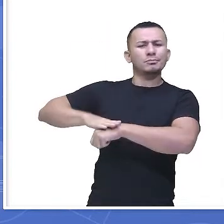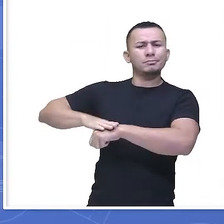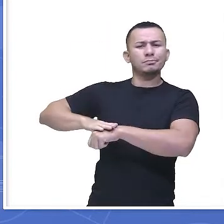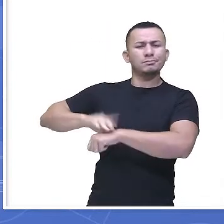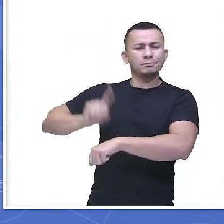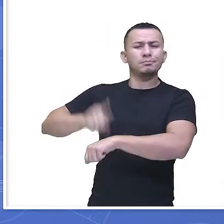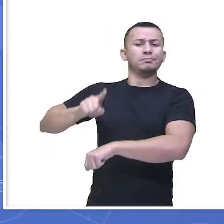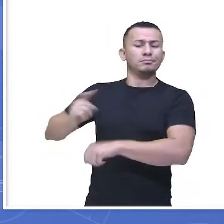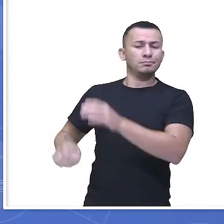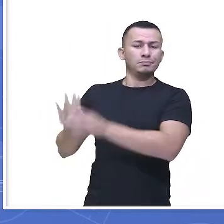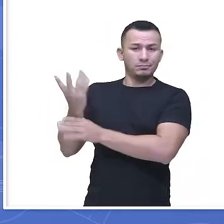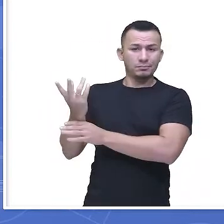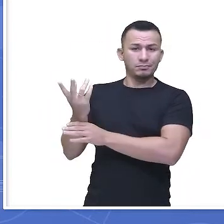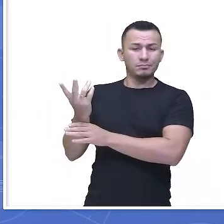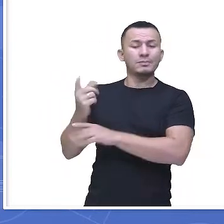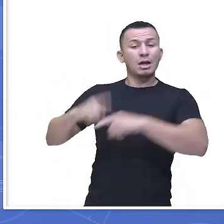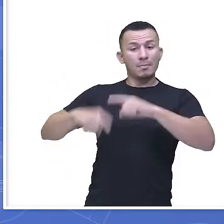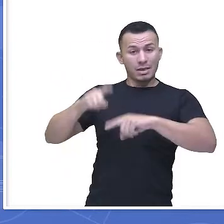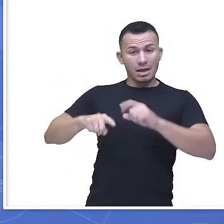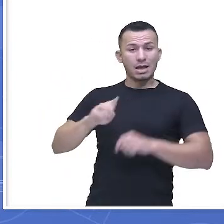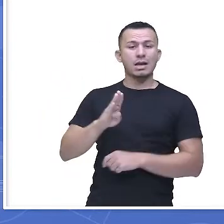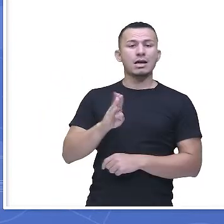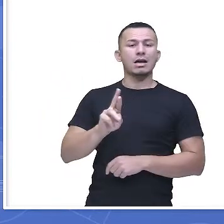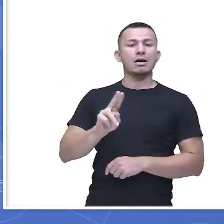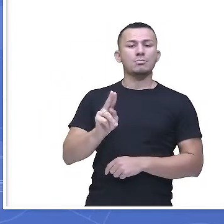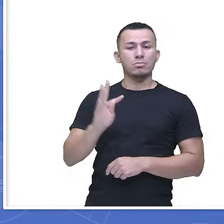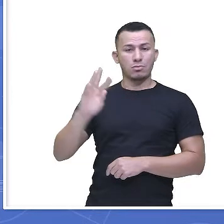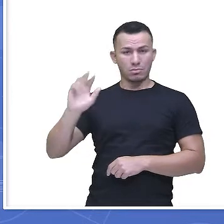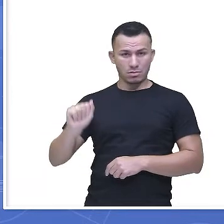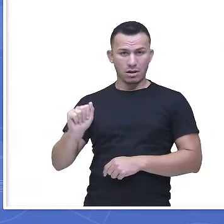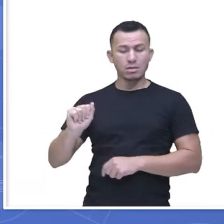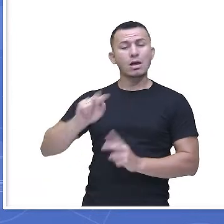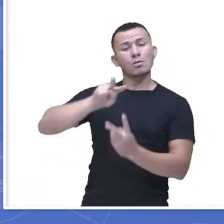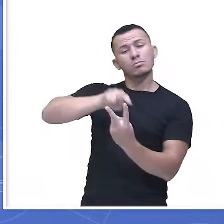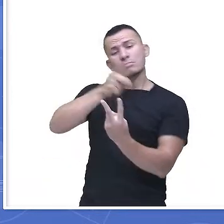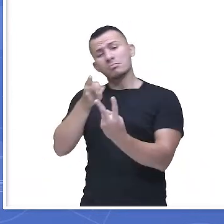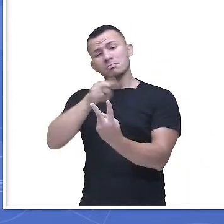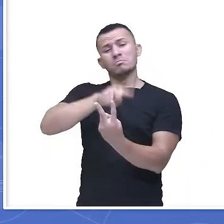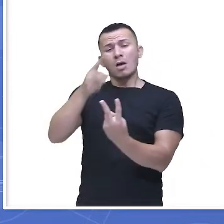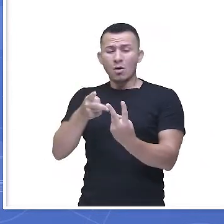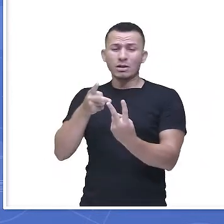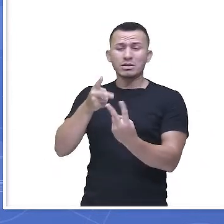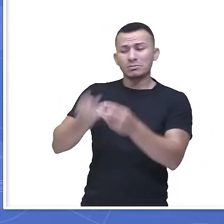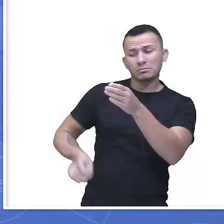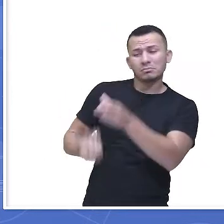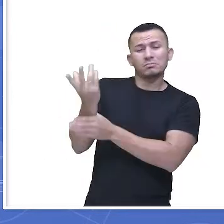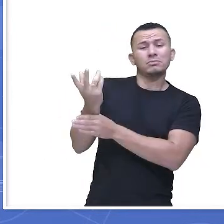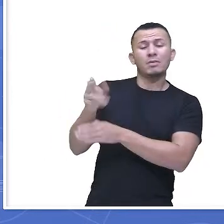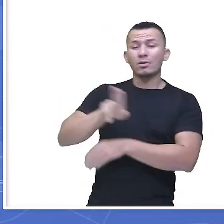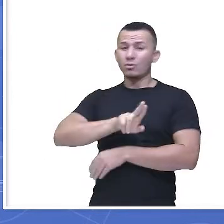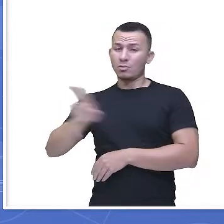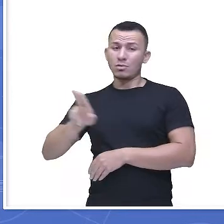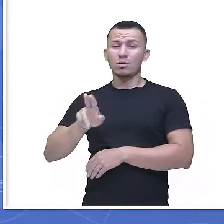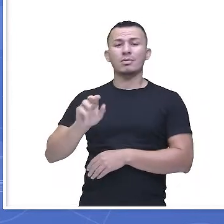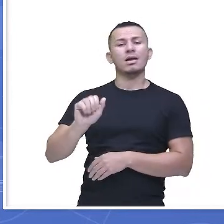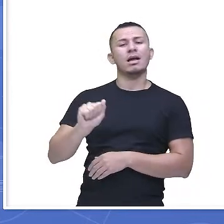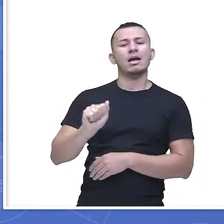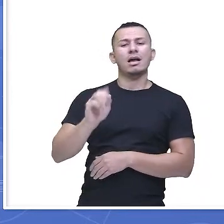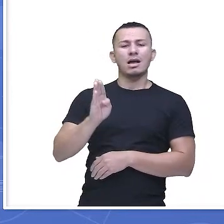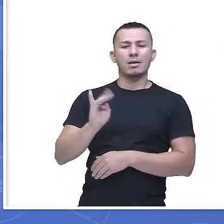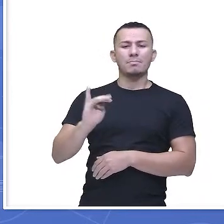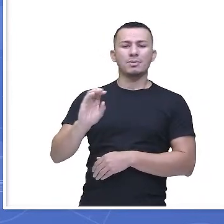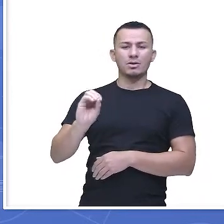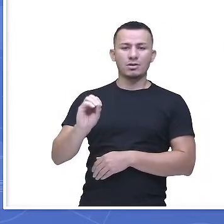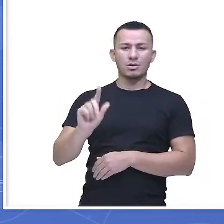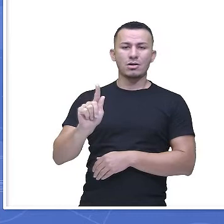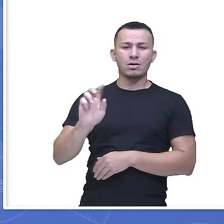espontaneamente da matéria bruta. A hipótese da geração espontânea, também chamada de abiogênese.